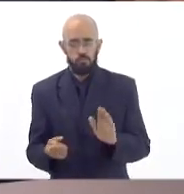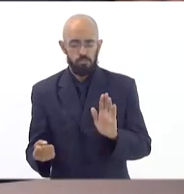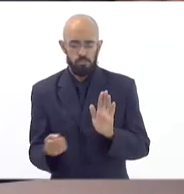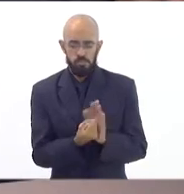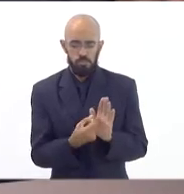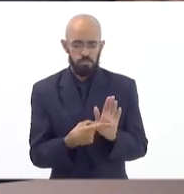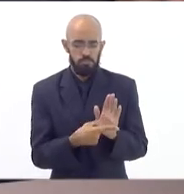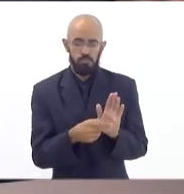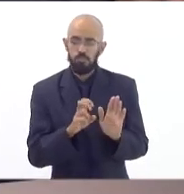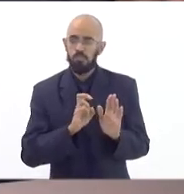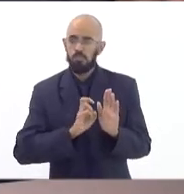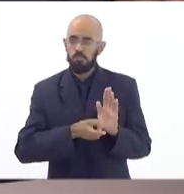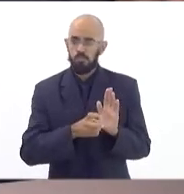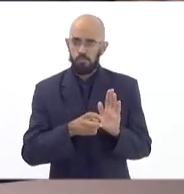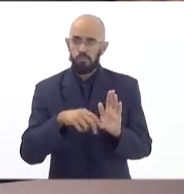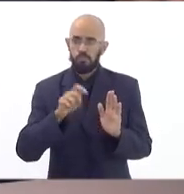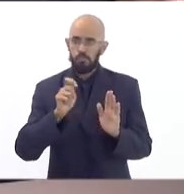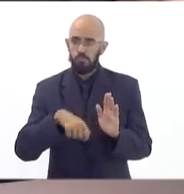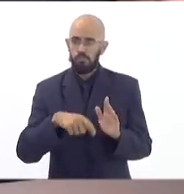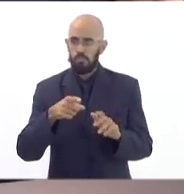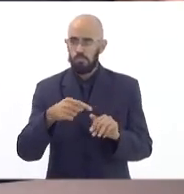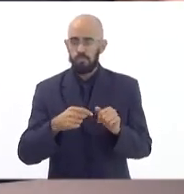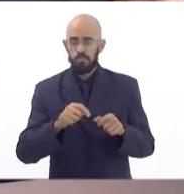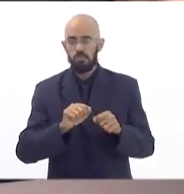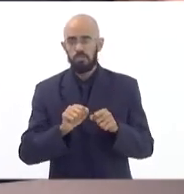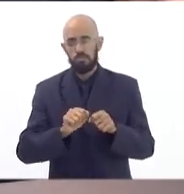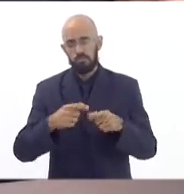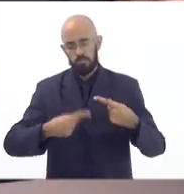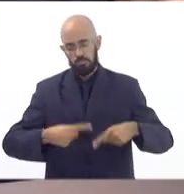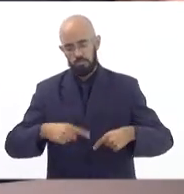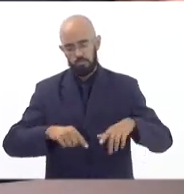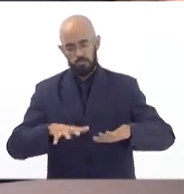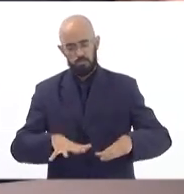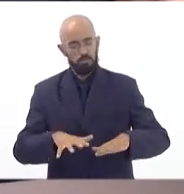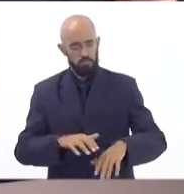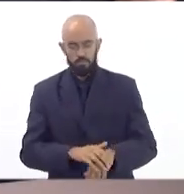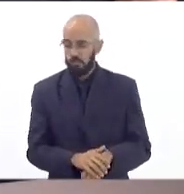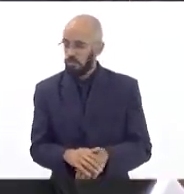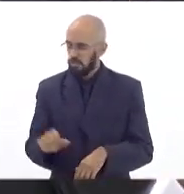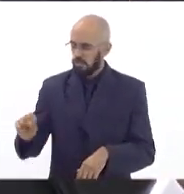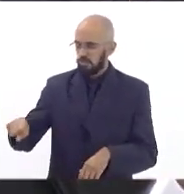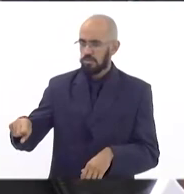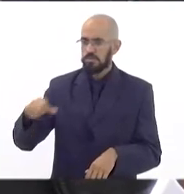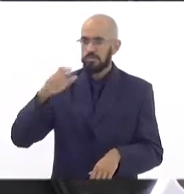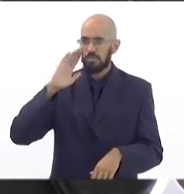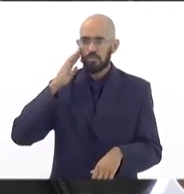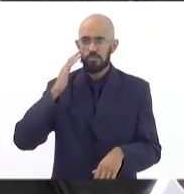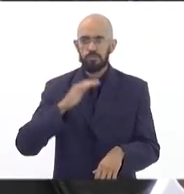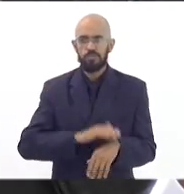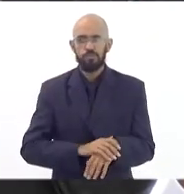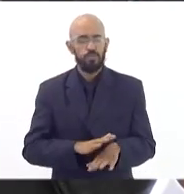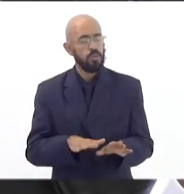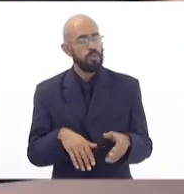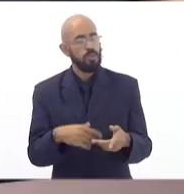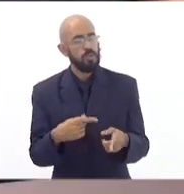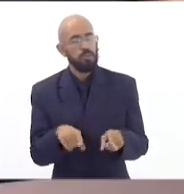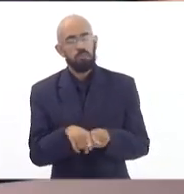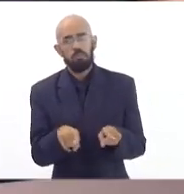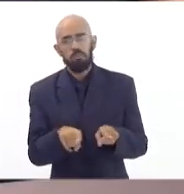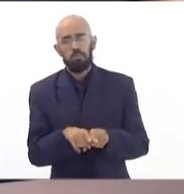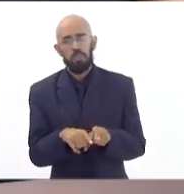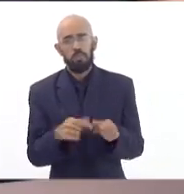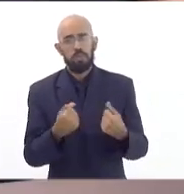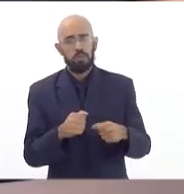seja Ferroviário vai poder efetivamente a vontade política para esse tá é de sentir nós vamos publicar três e a provocação de respirar